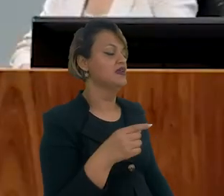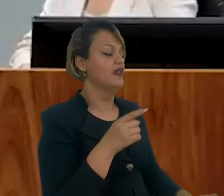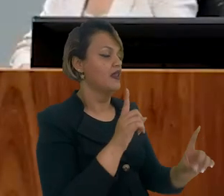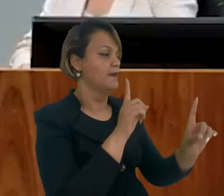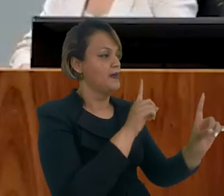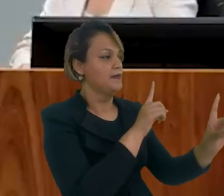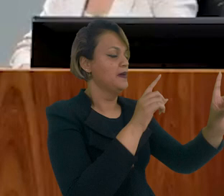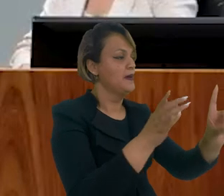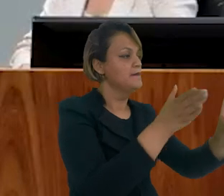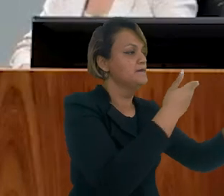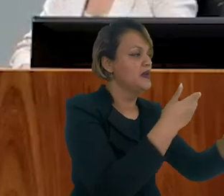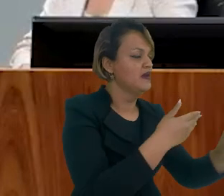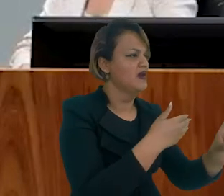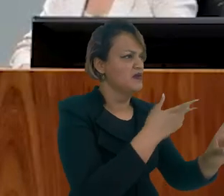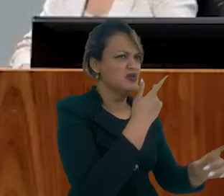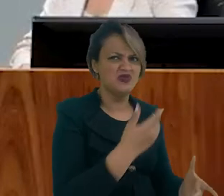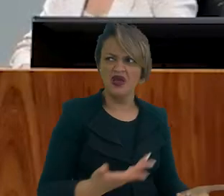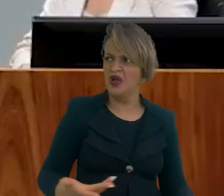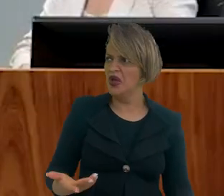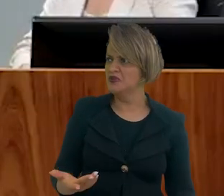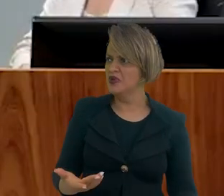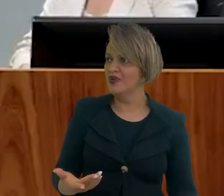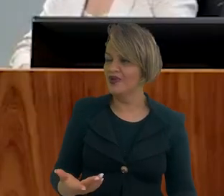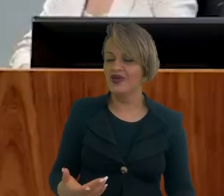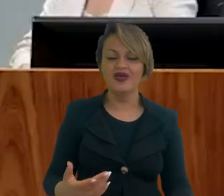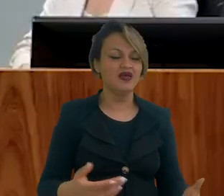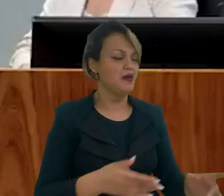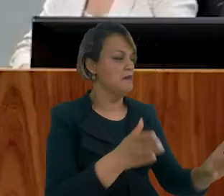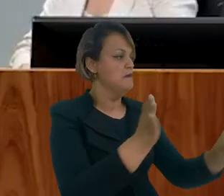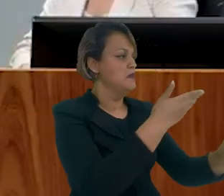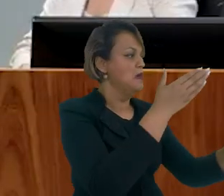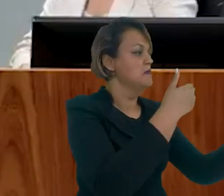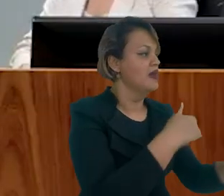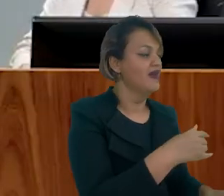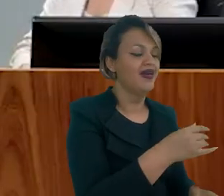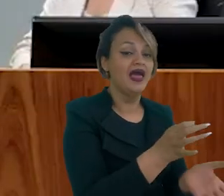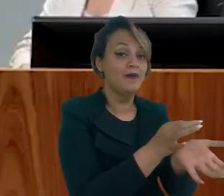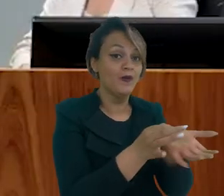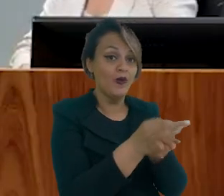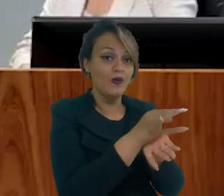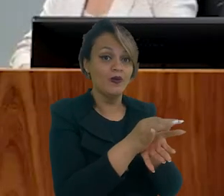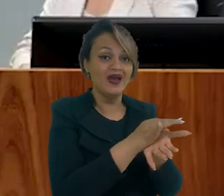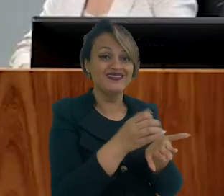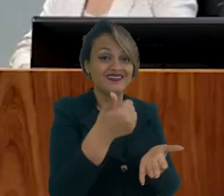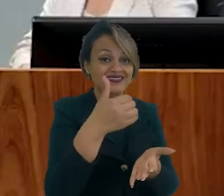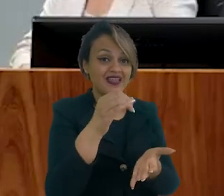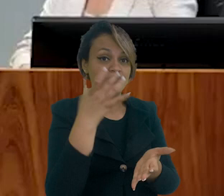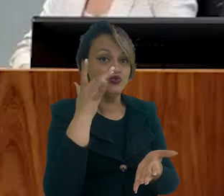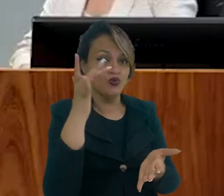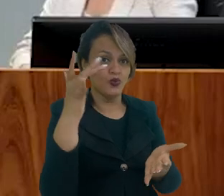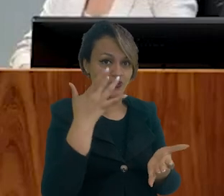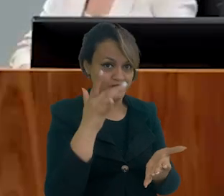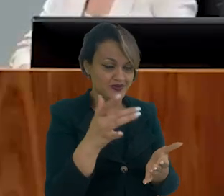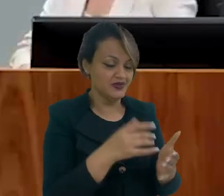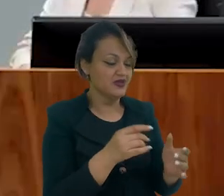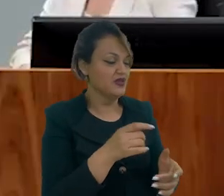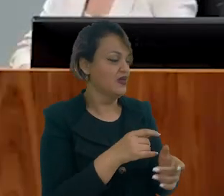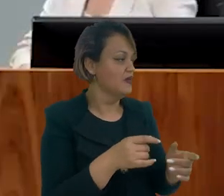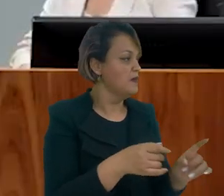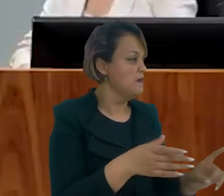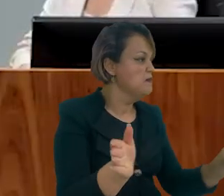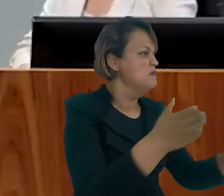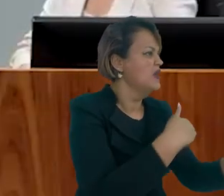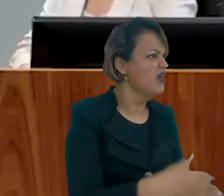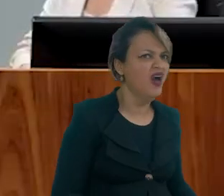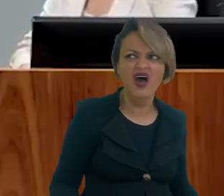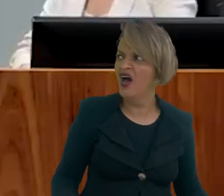um escravo atrás dele com um saquinho de moeda como ele já sabia por determinação pretoriana que ele ia dever 10 moedas de ouro para cada etapa ele